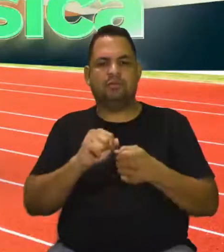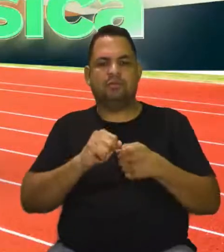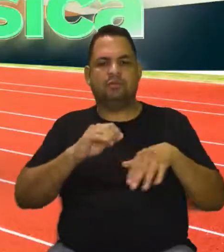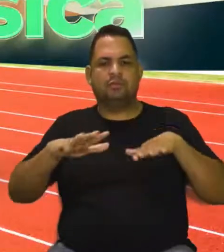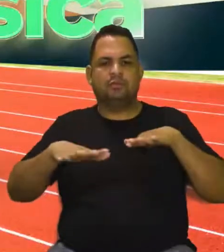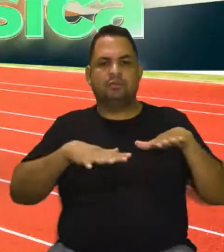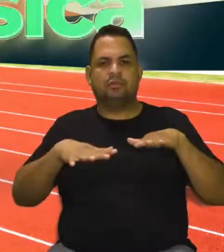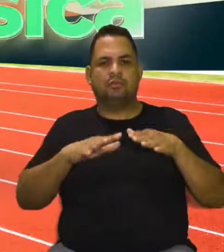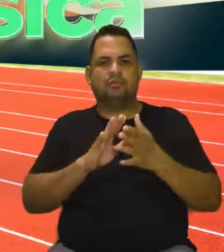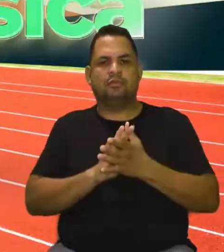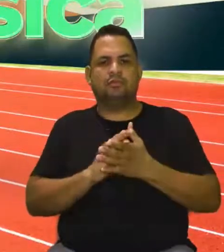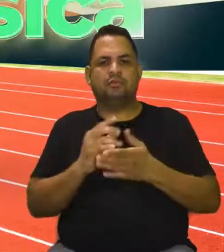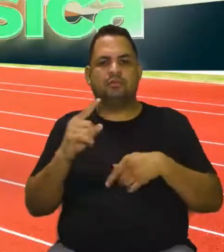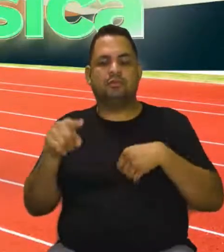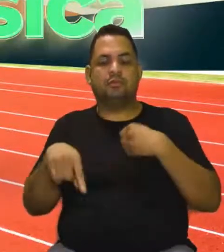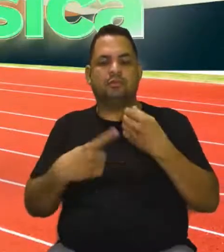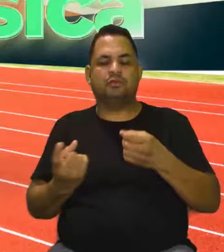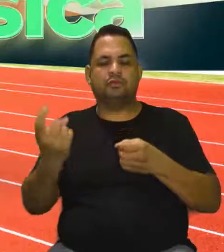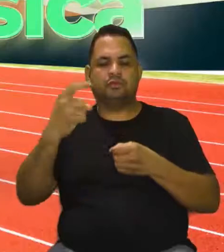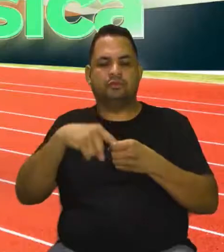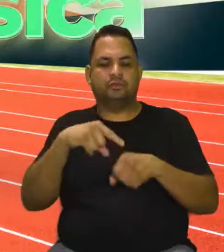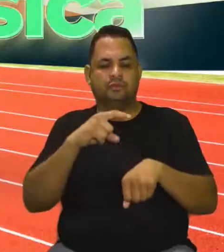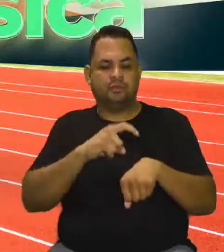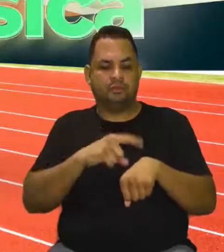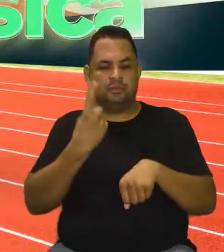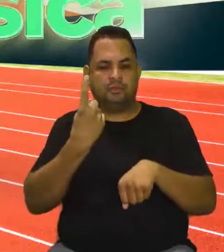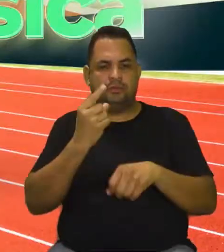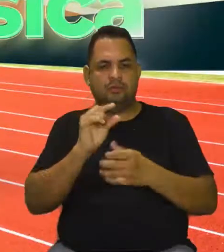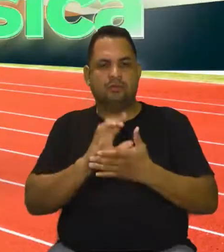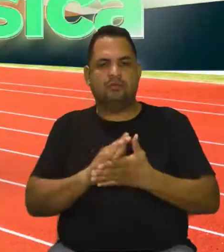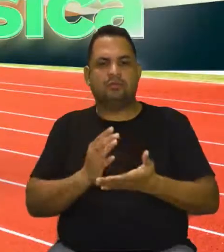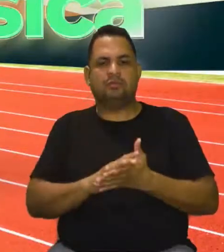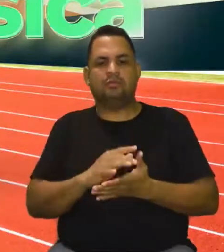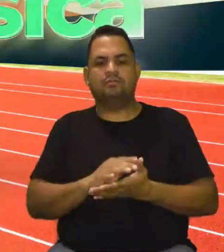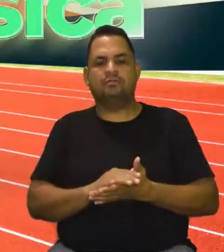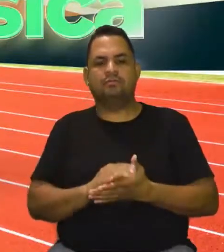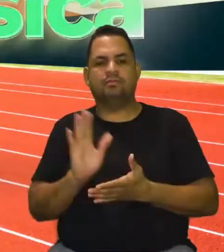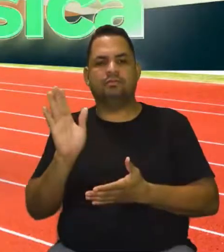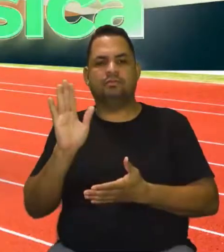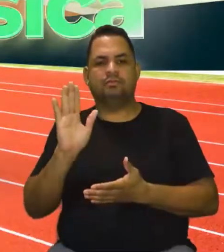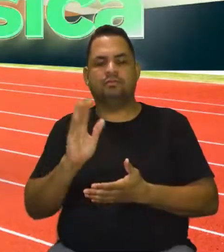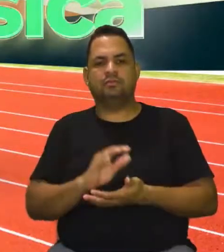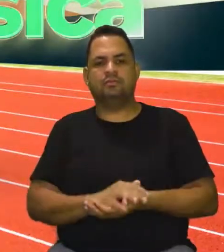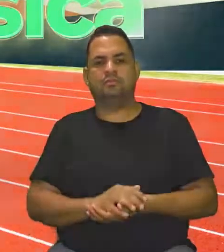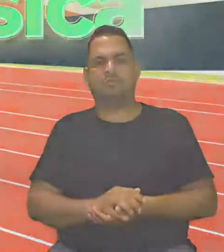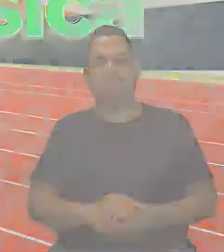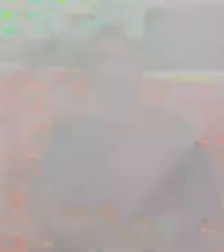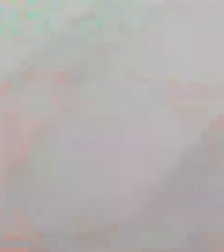movimento. Estou de volta daqui um pouquinho com a parte 2 da aula. Fica comigo. Tchau, tchau.